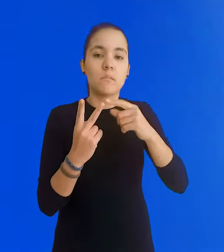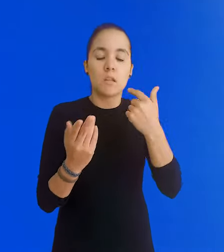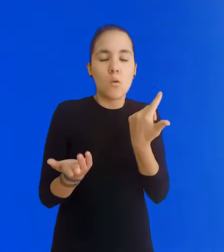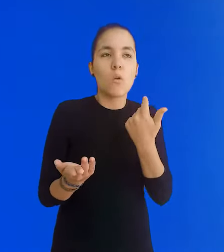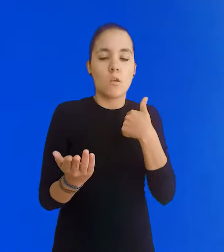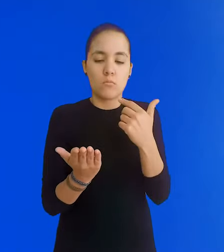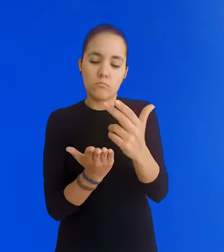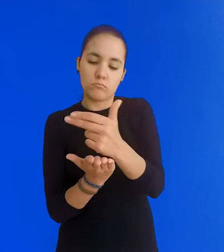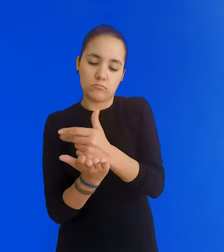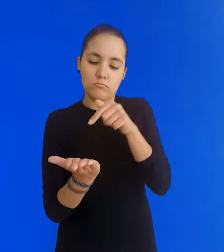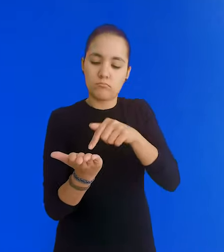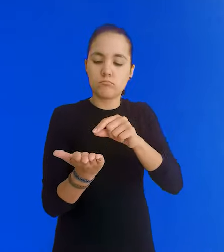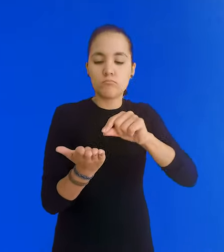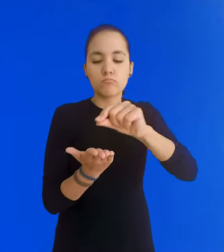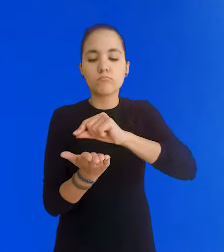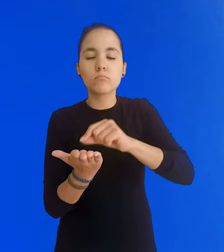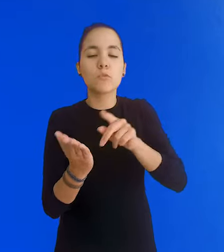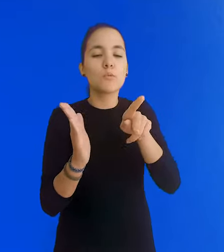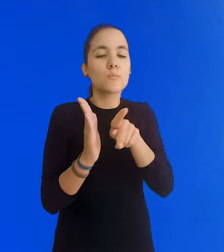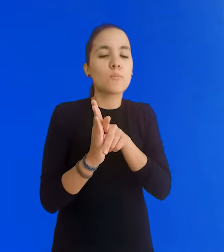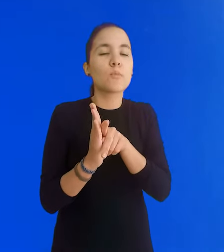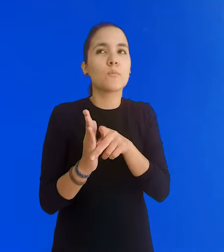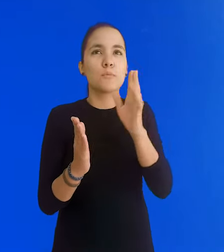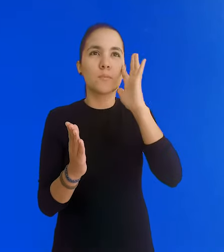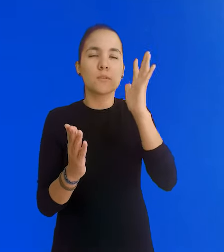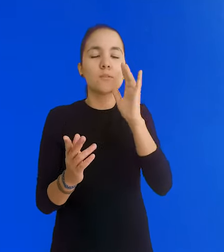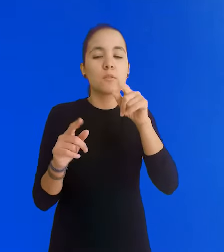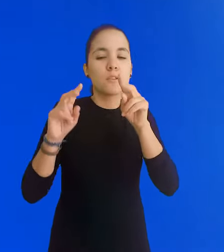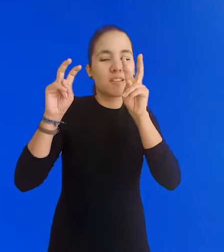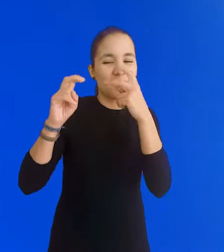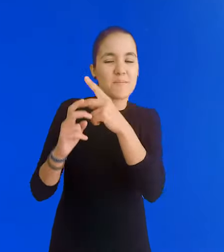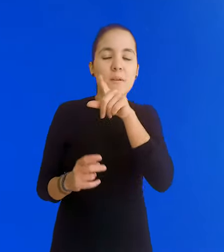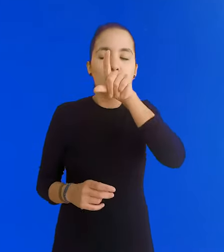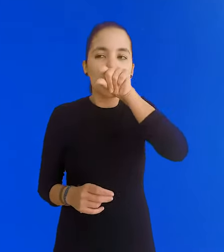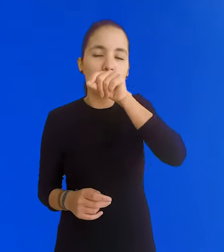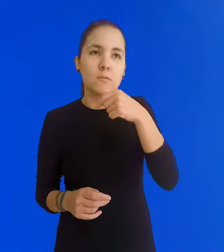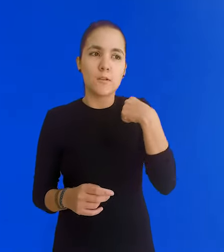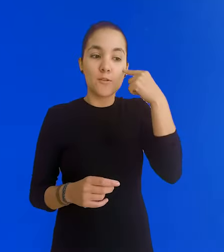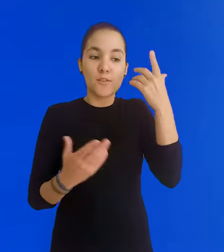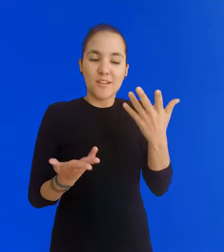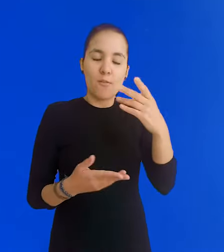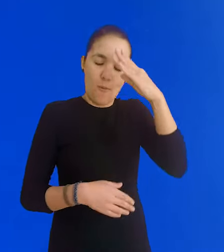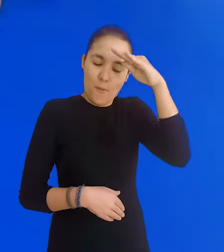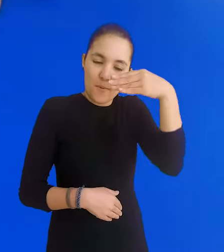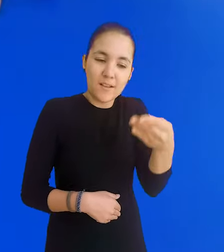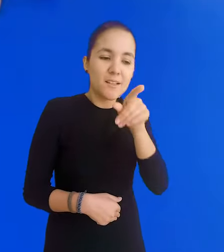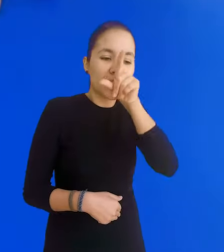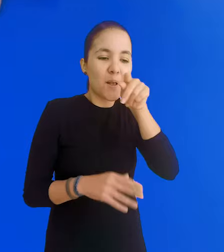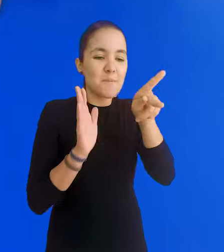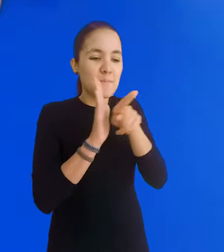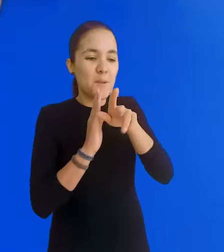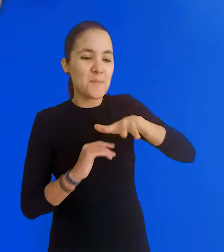compondo aqui um desenho. Vou fazer, já que o tema da exposição são os pássaros, eu vou homenagear uma ave da